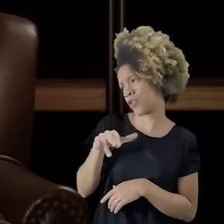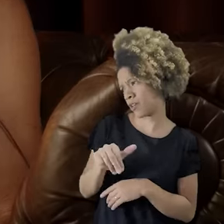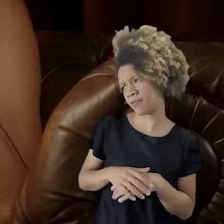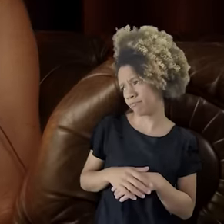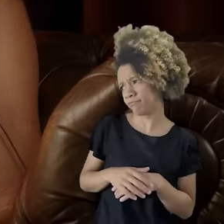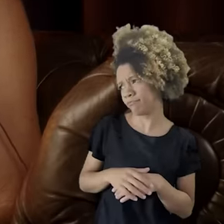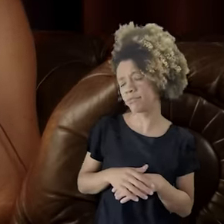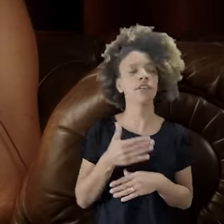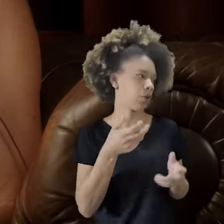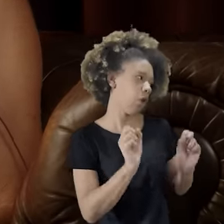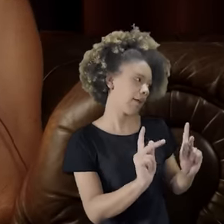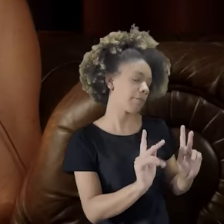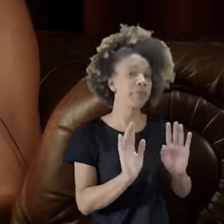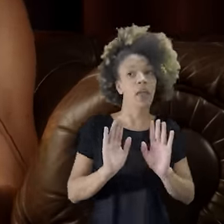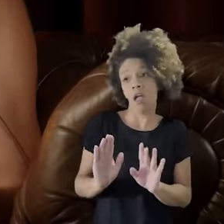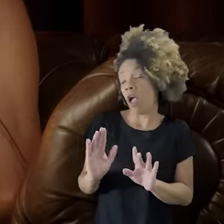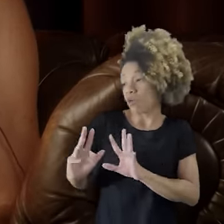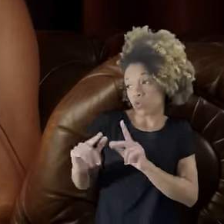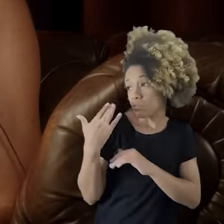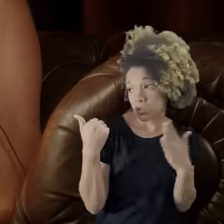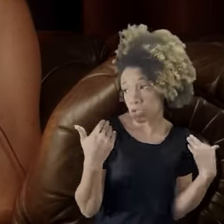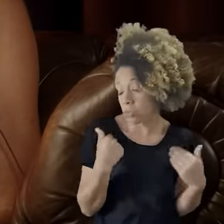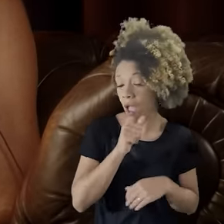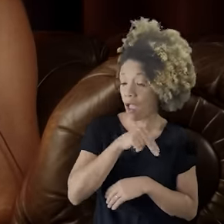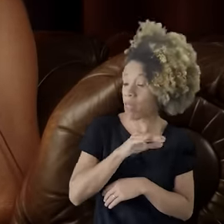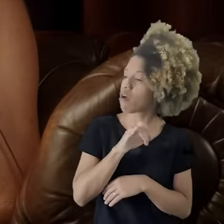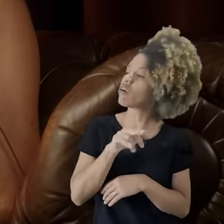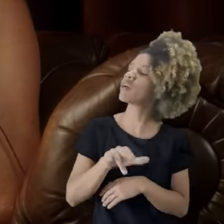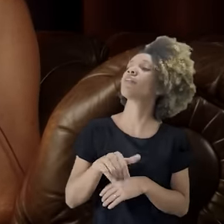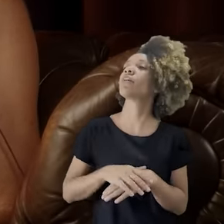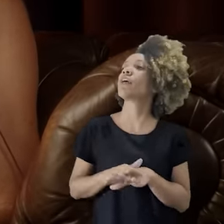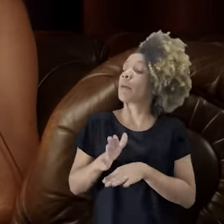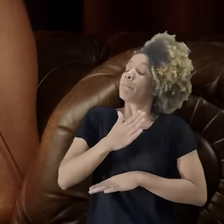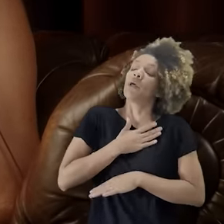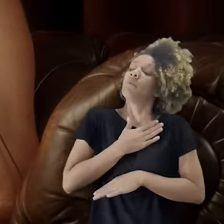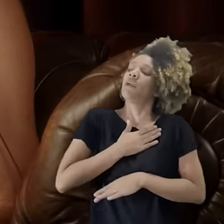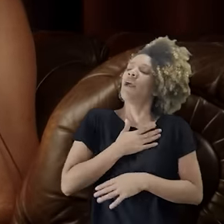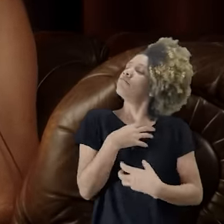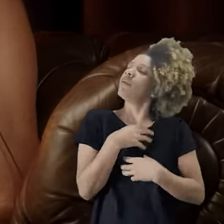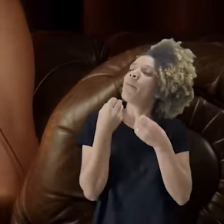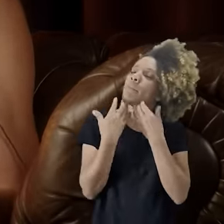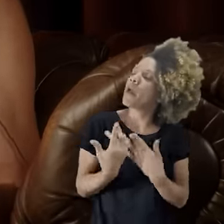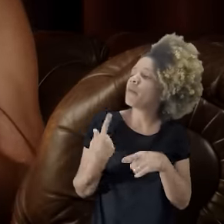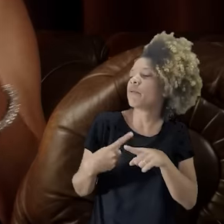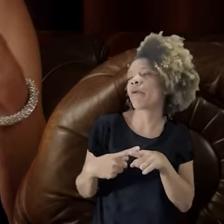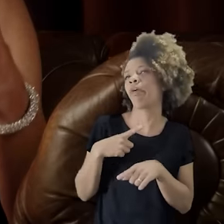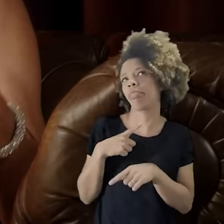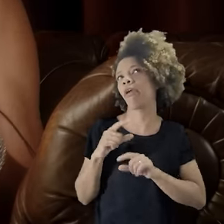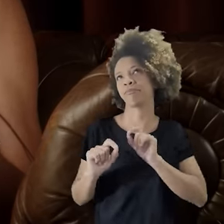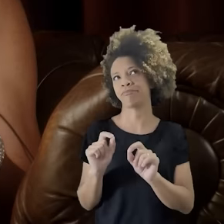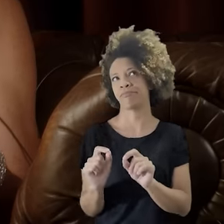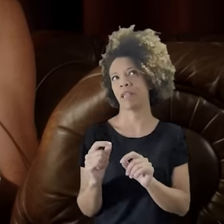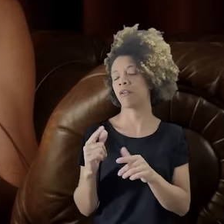Carolina é é o que tu me chama Ana Carolina é e é uma coisa que para mim eu me sinto bem porque tem esse negócio